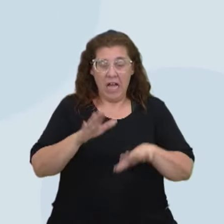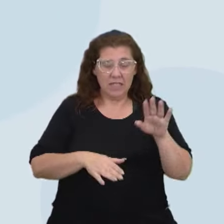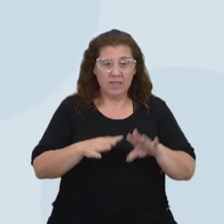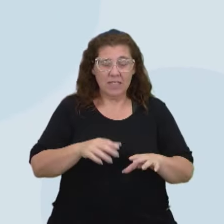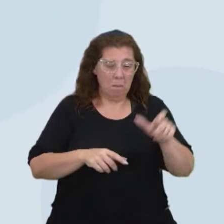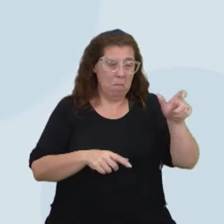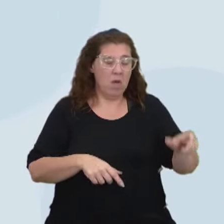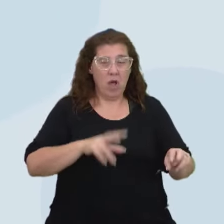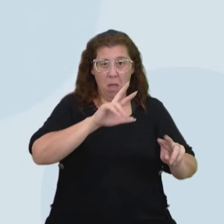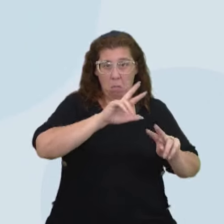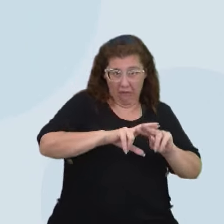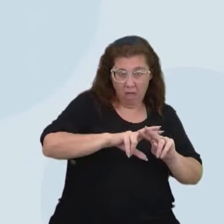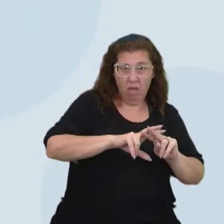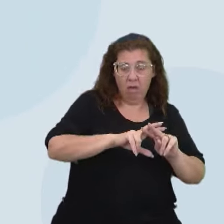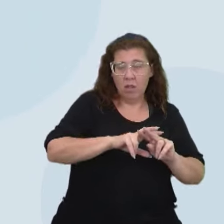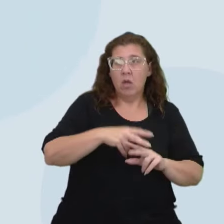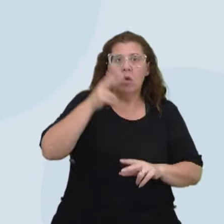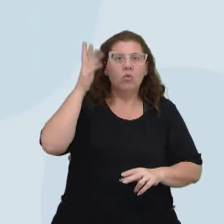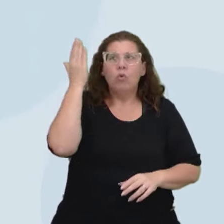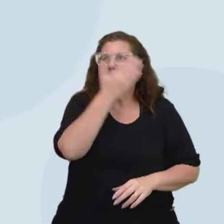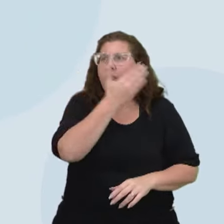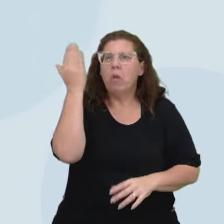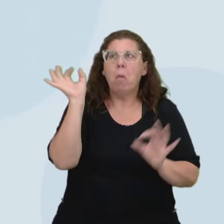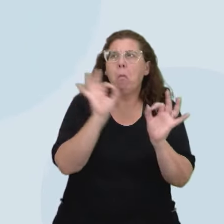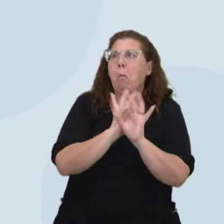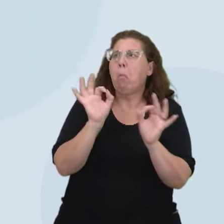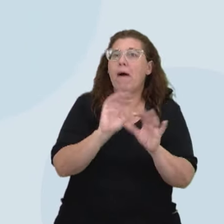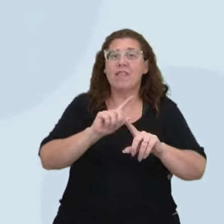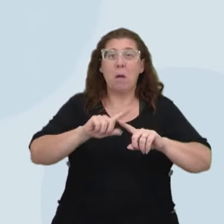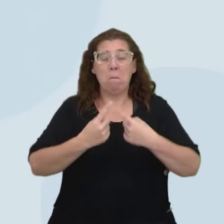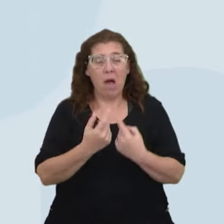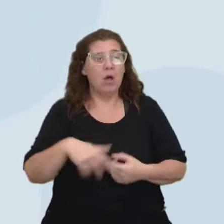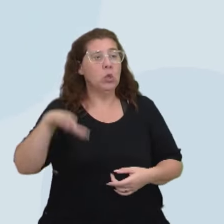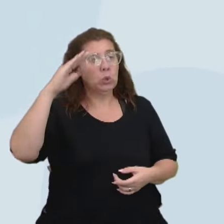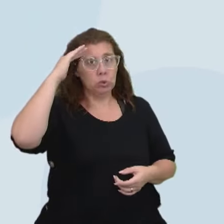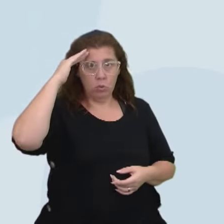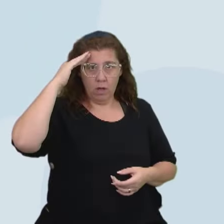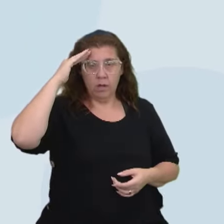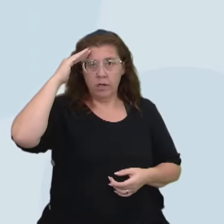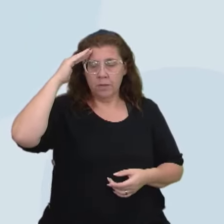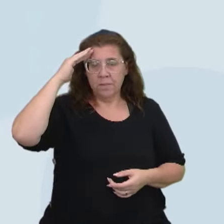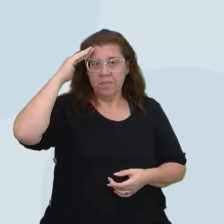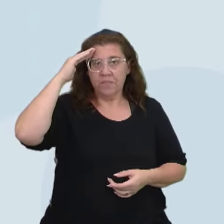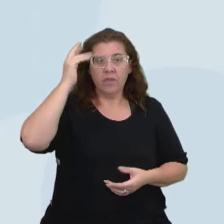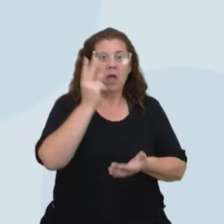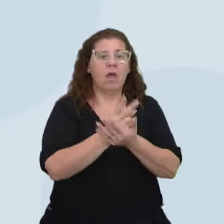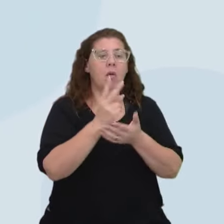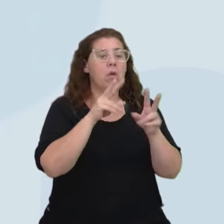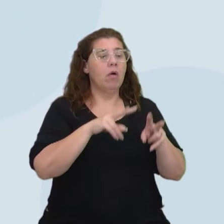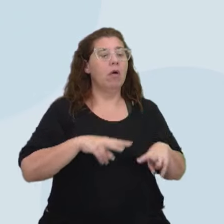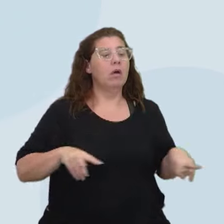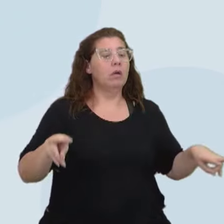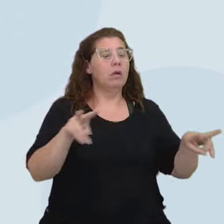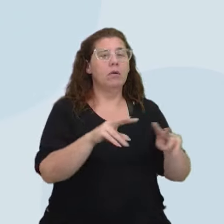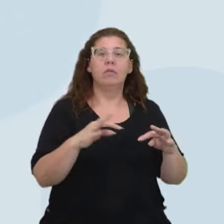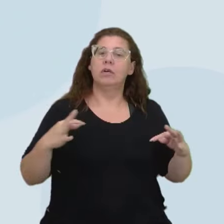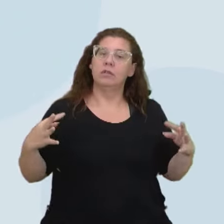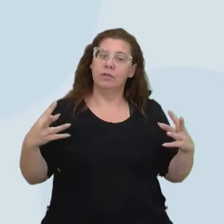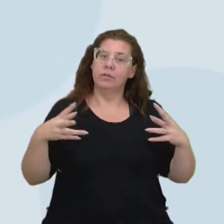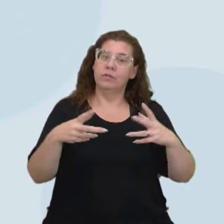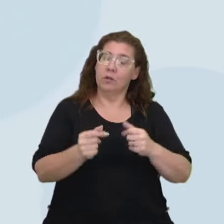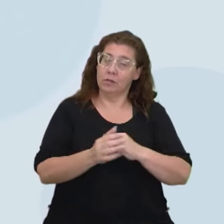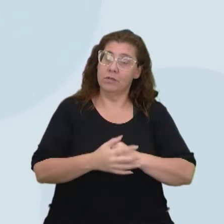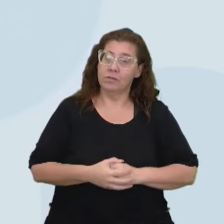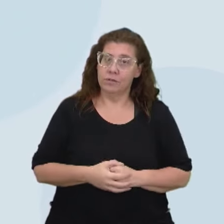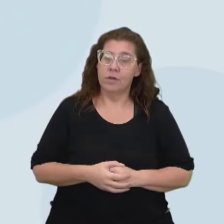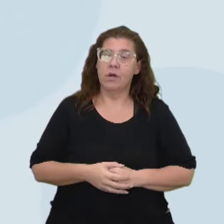de nenhum dos guardas, de uma forma tal que eles nunca saberão se estão sendo vigilados ou não, de uma forma tal